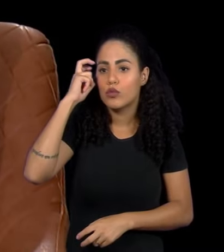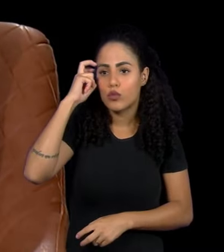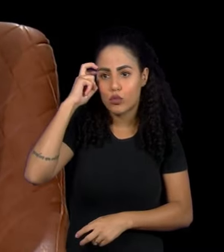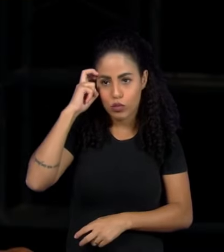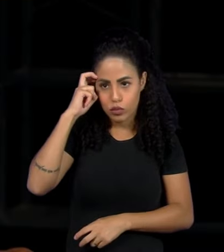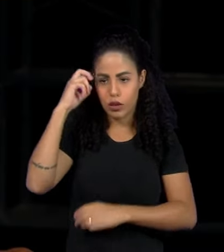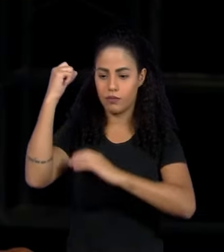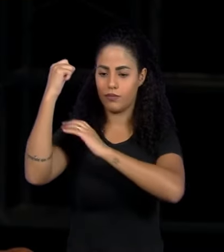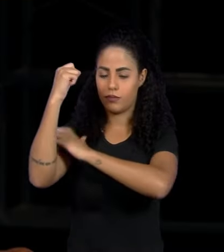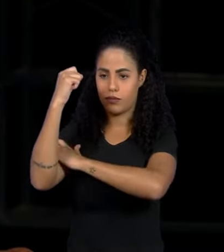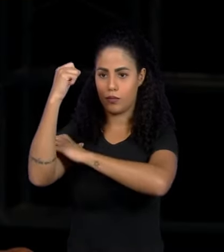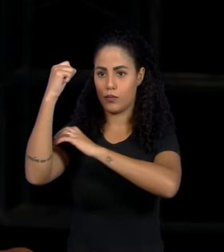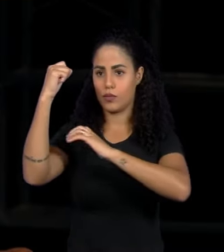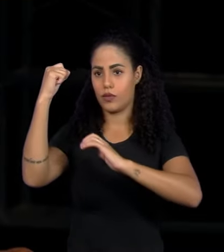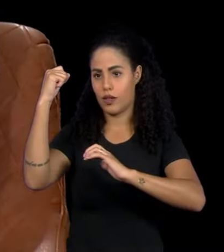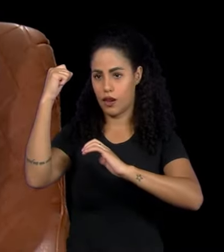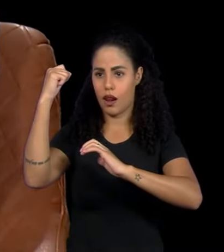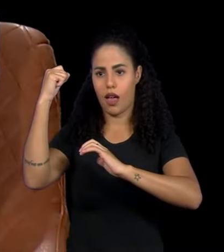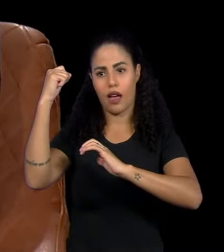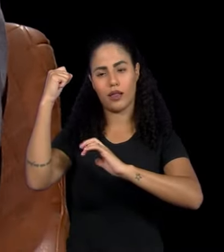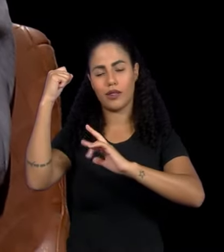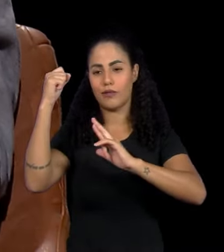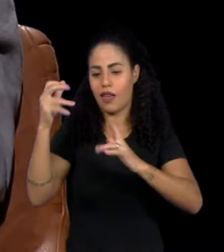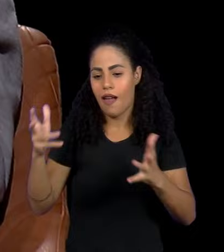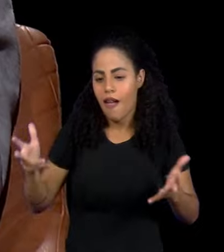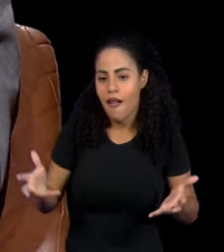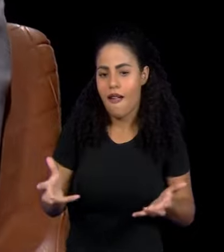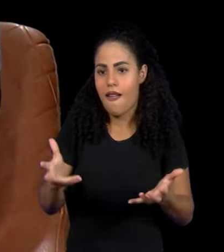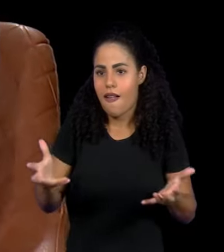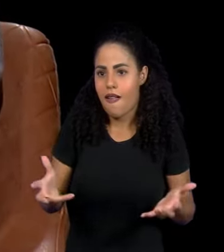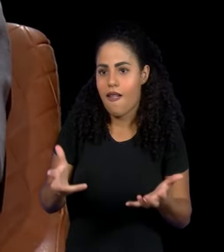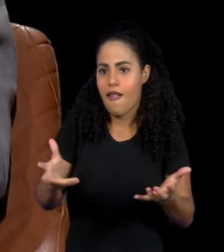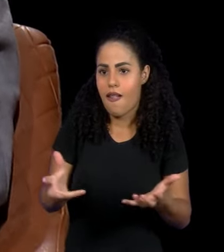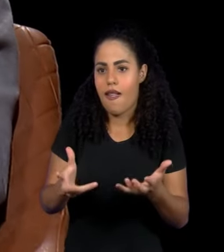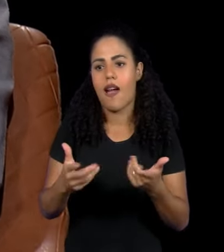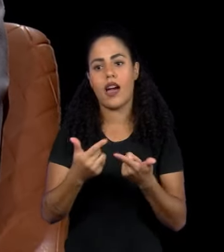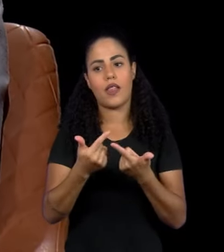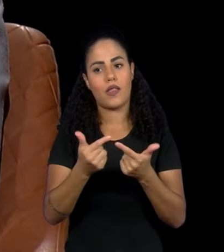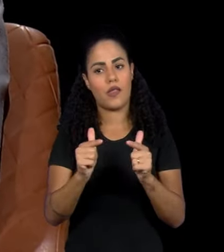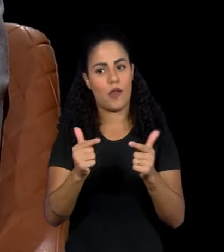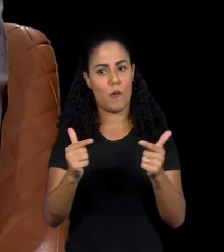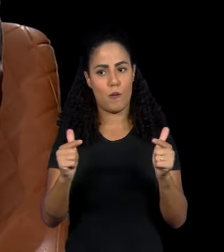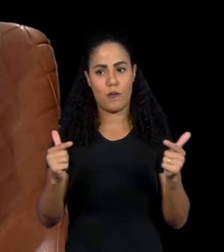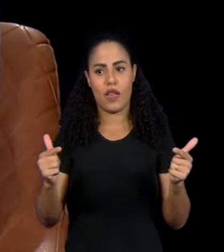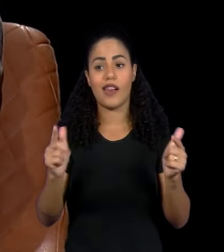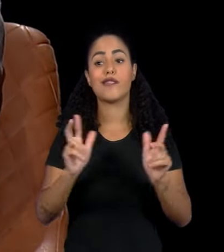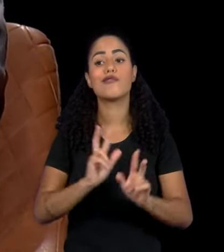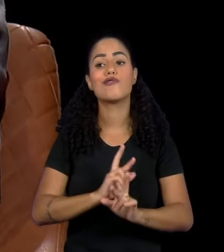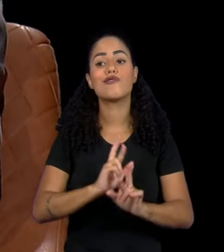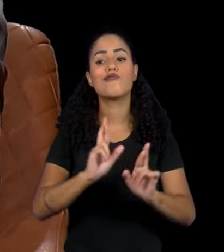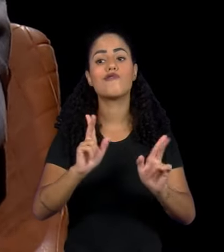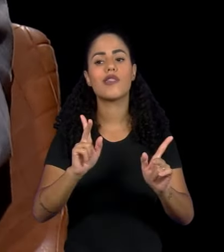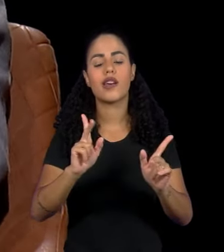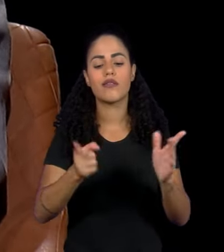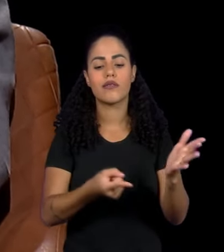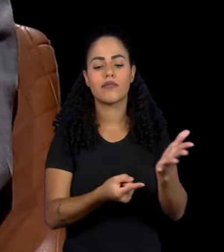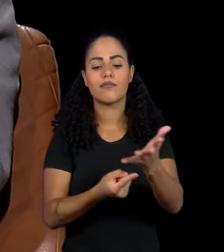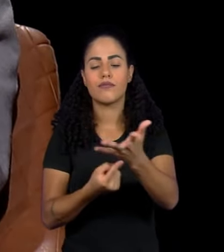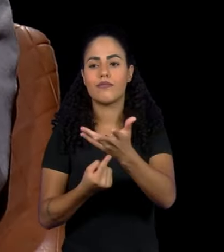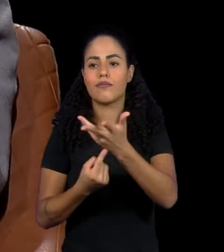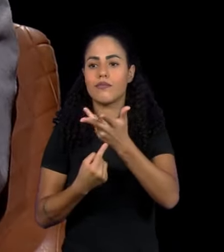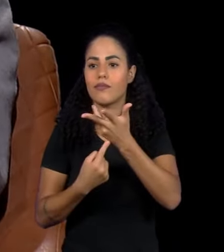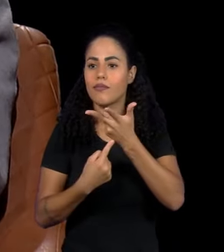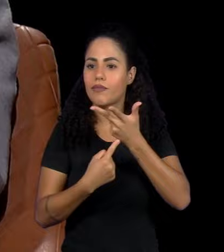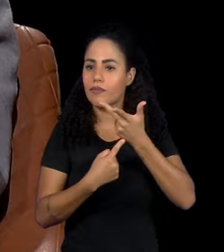desempoderada, né? Ela não tem a presença que tem a arte,